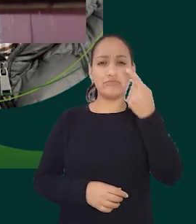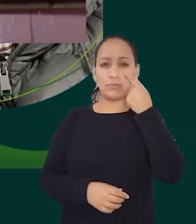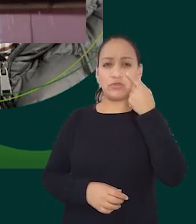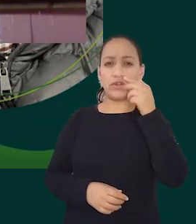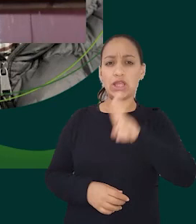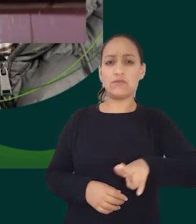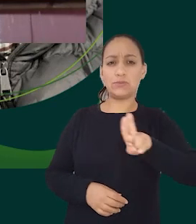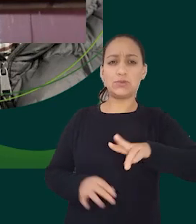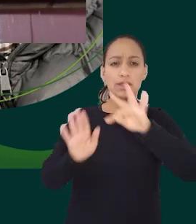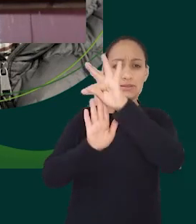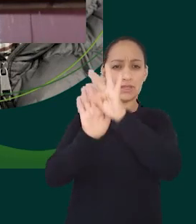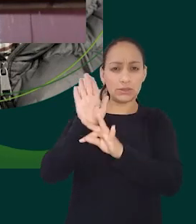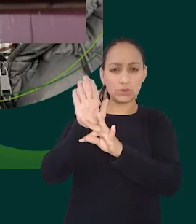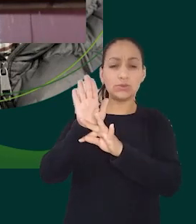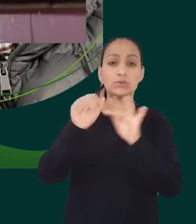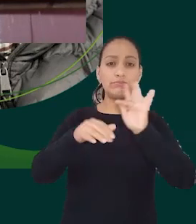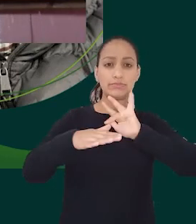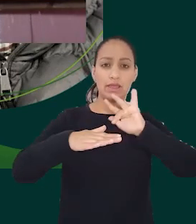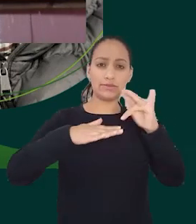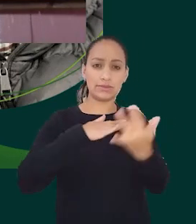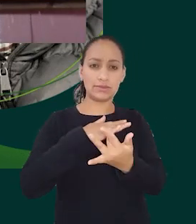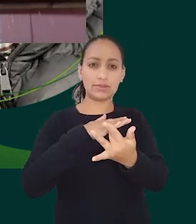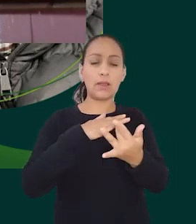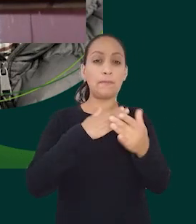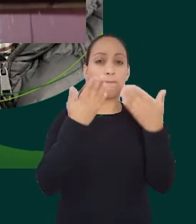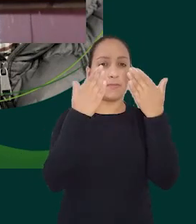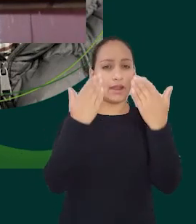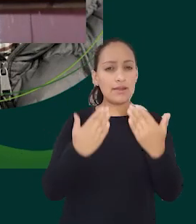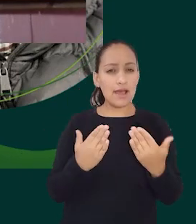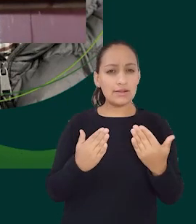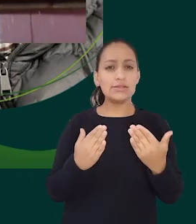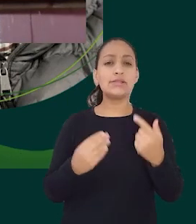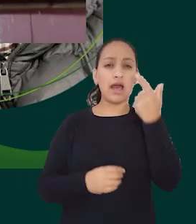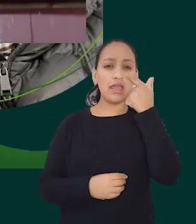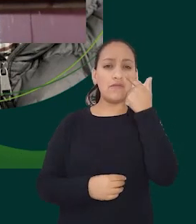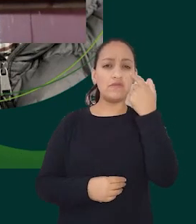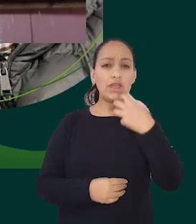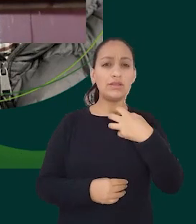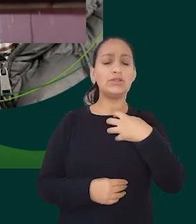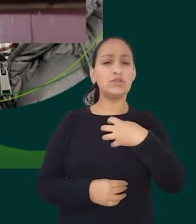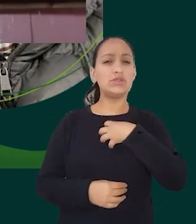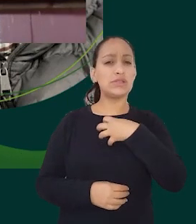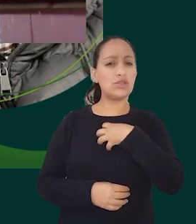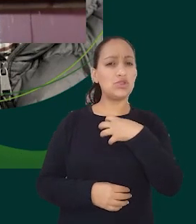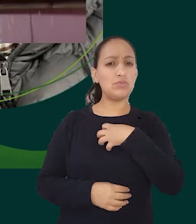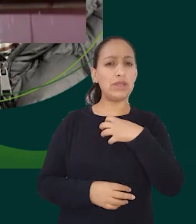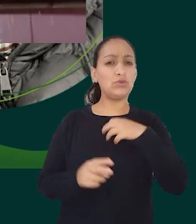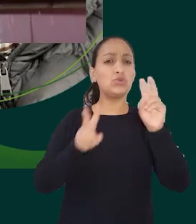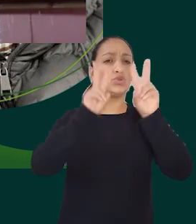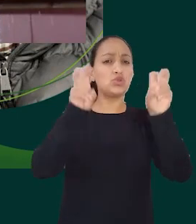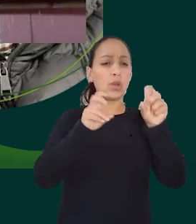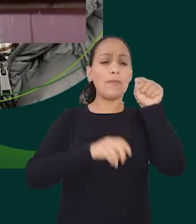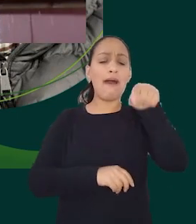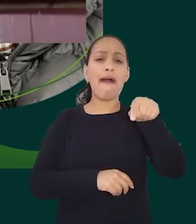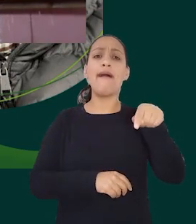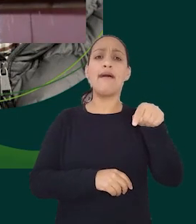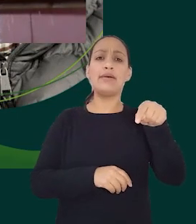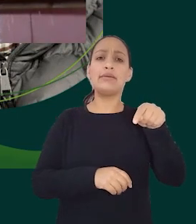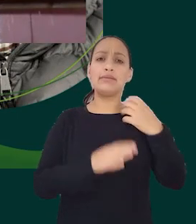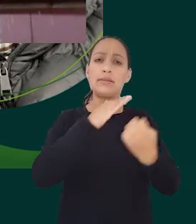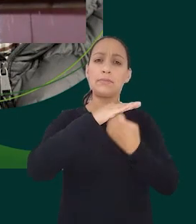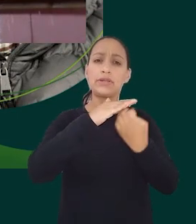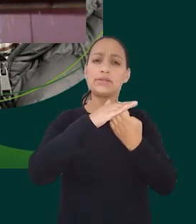textos de redes sociais para analisar o sentimento das pessoas sobre essas empresas e fazer